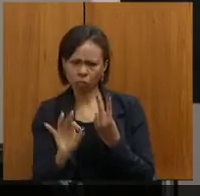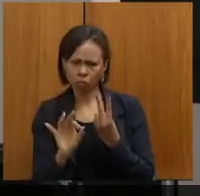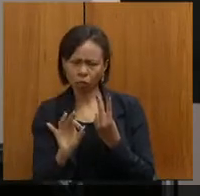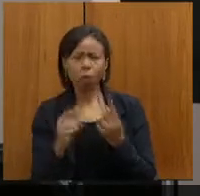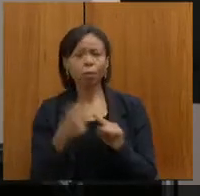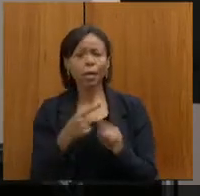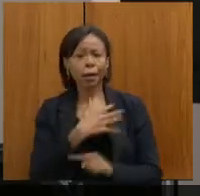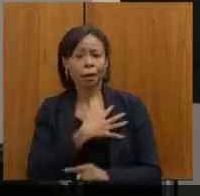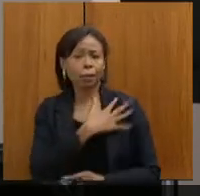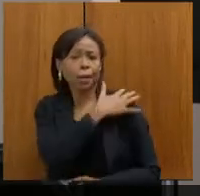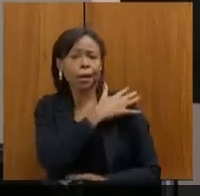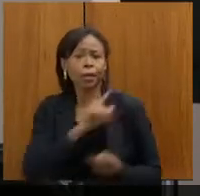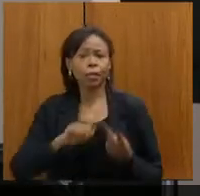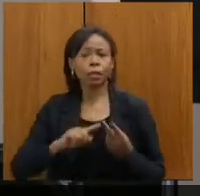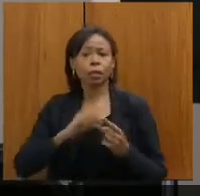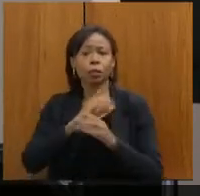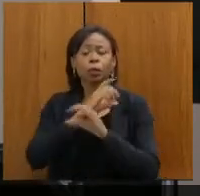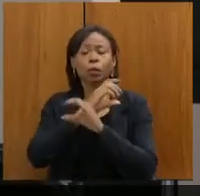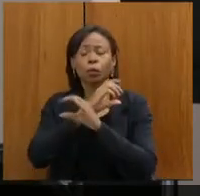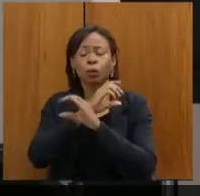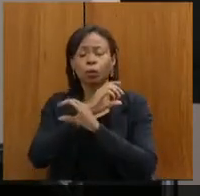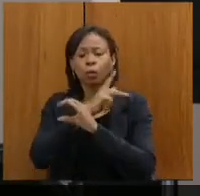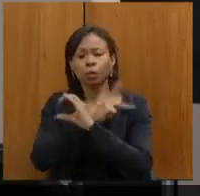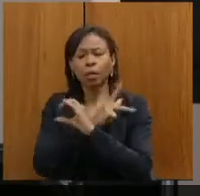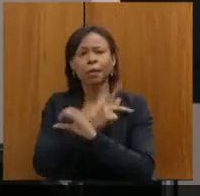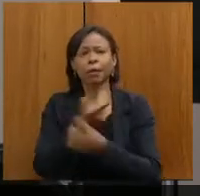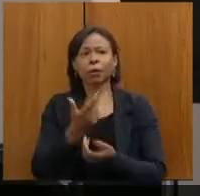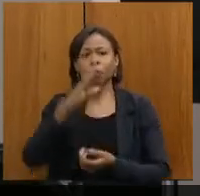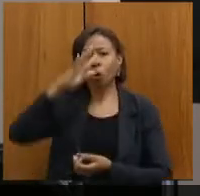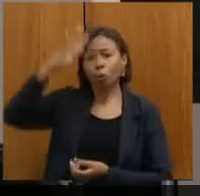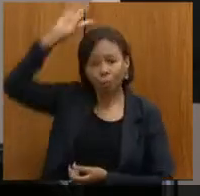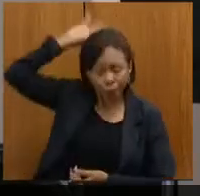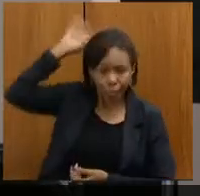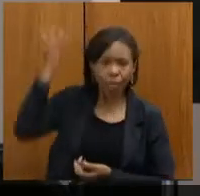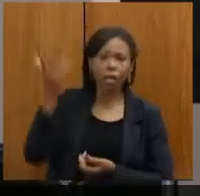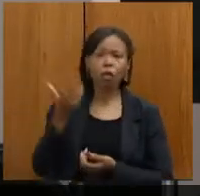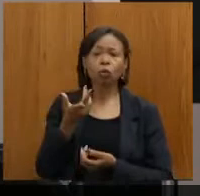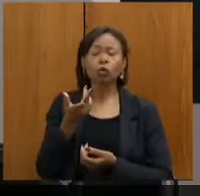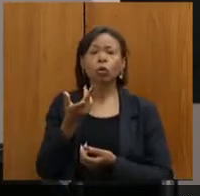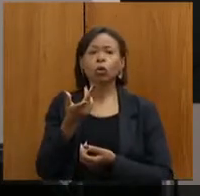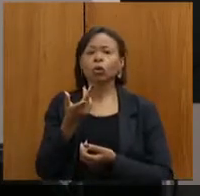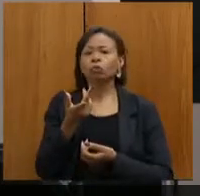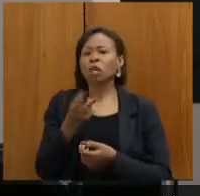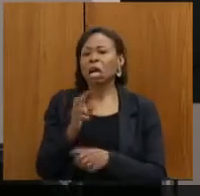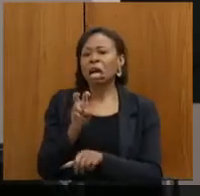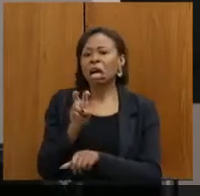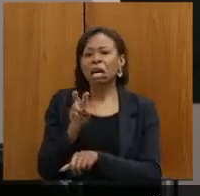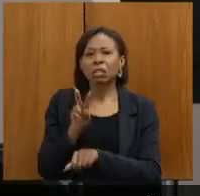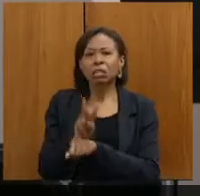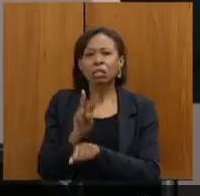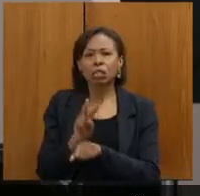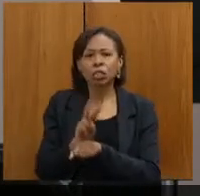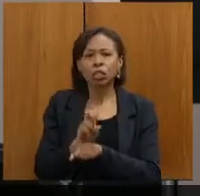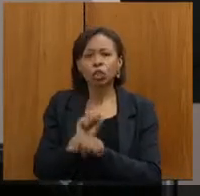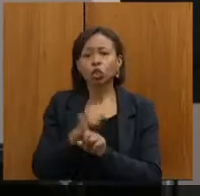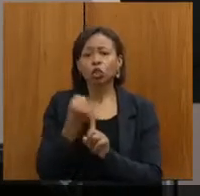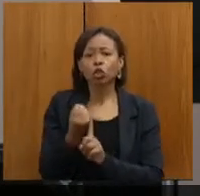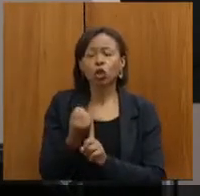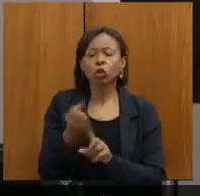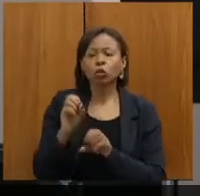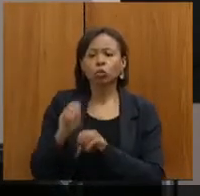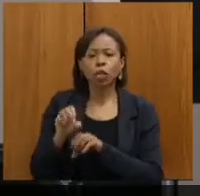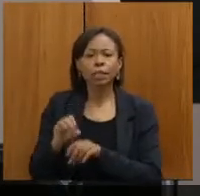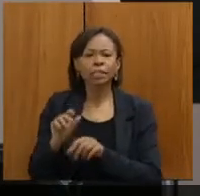militares a os bombeiros polícia penal agentes socioeducativos e seus respectivos servidores